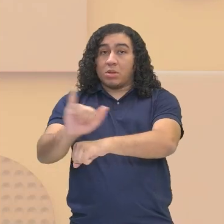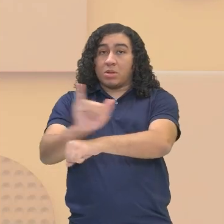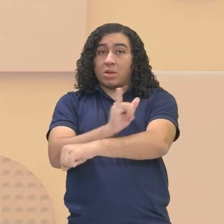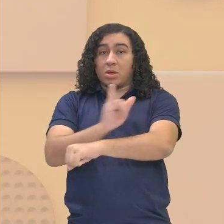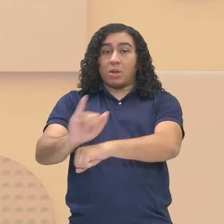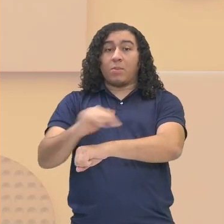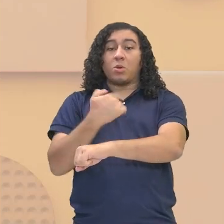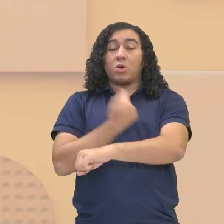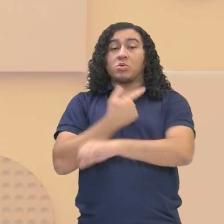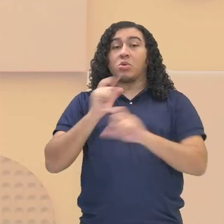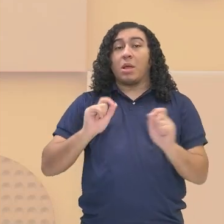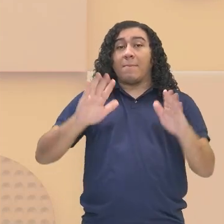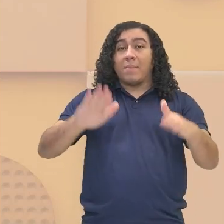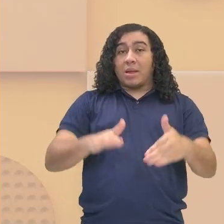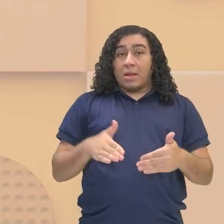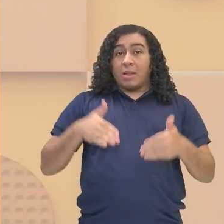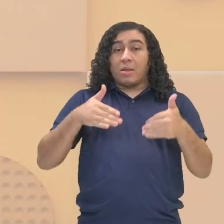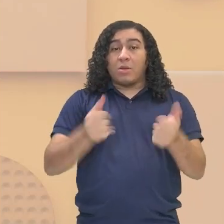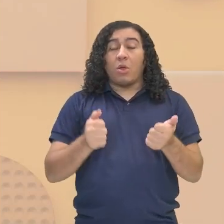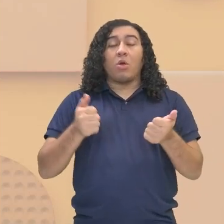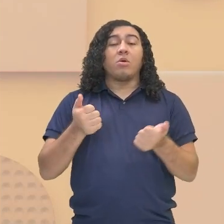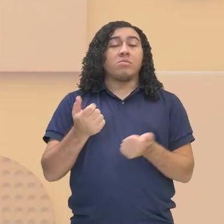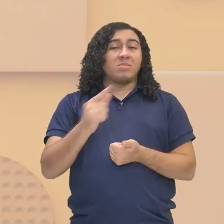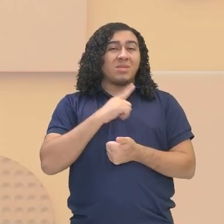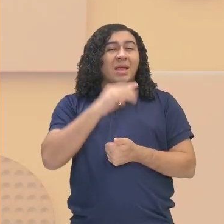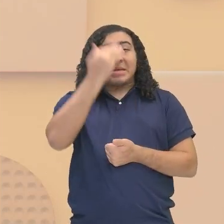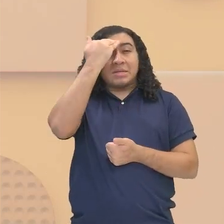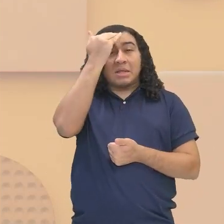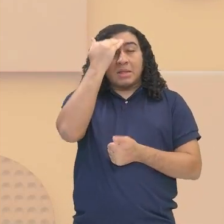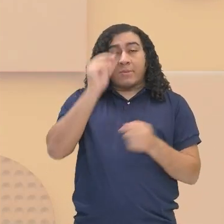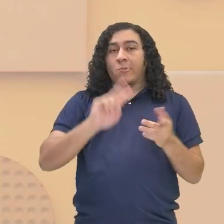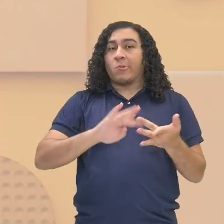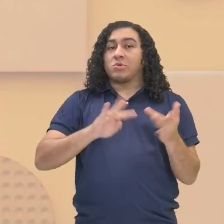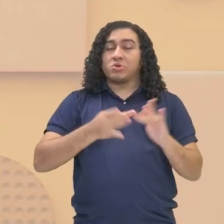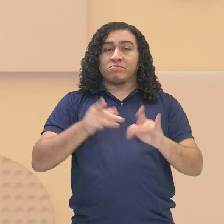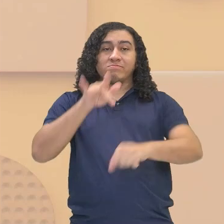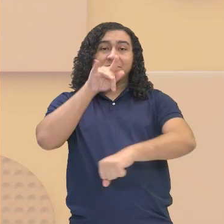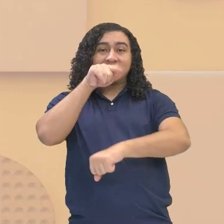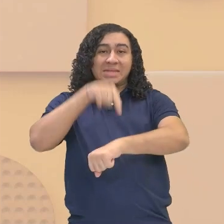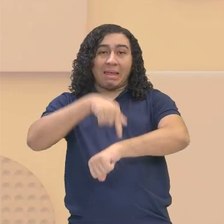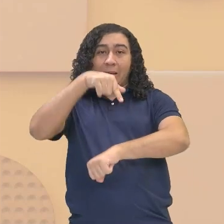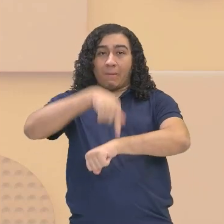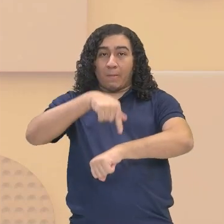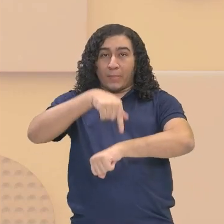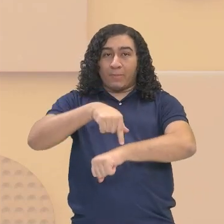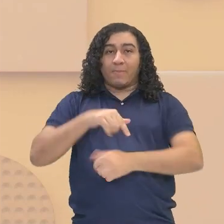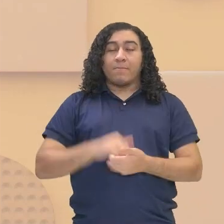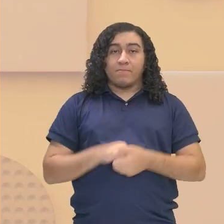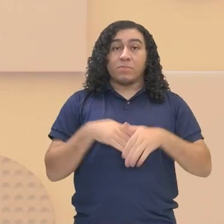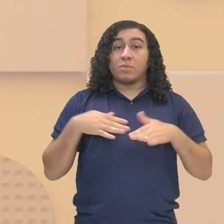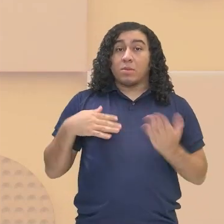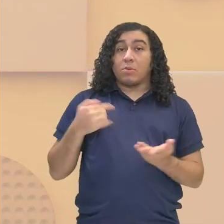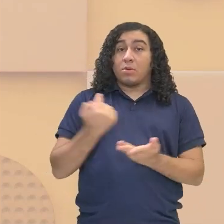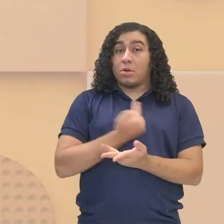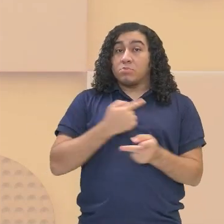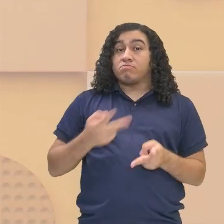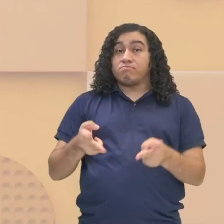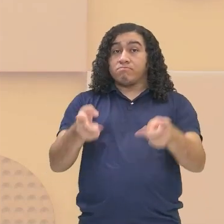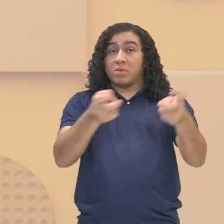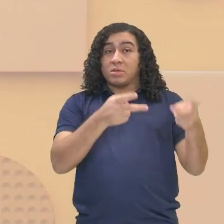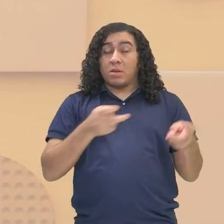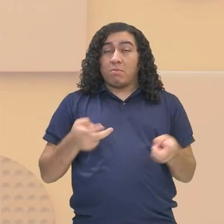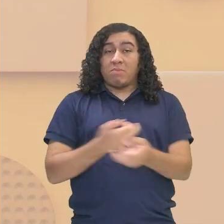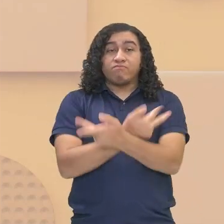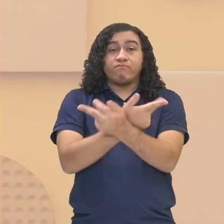gente melhor, então, trabalhar, então, com o tempo, ok? Então, nós vamos perceber que várias civilizações